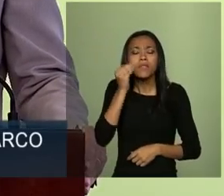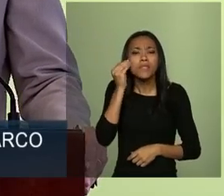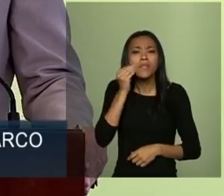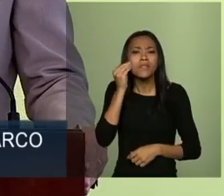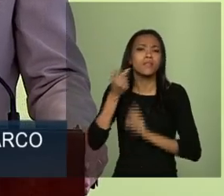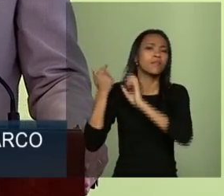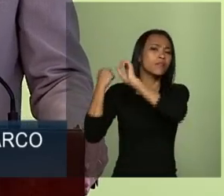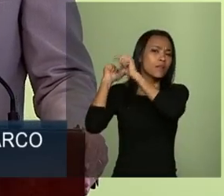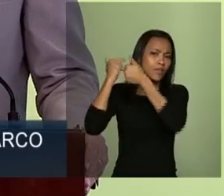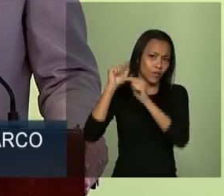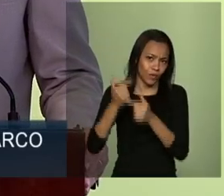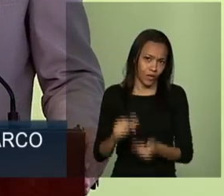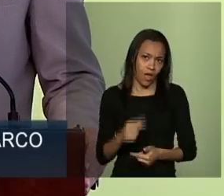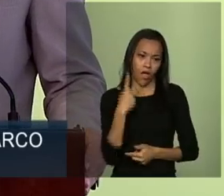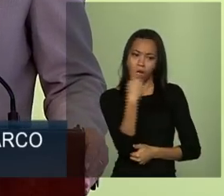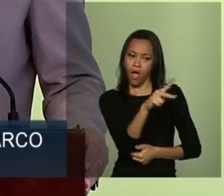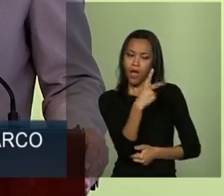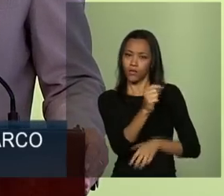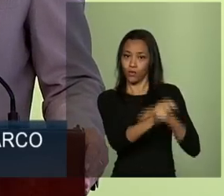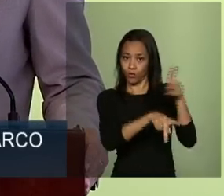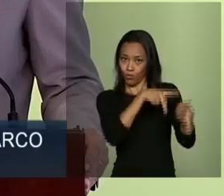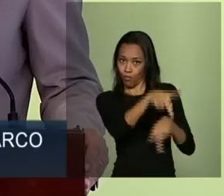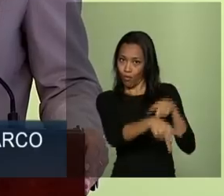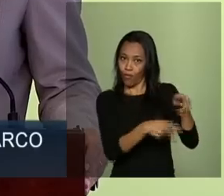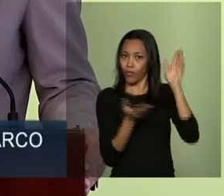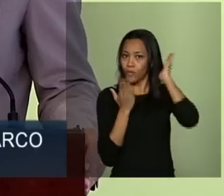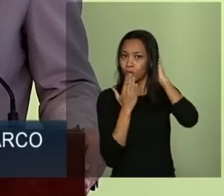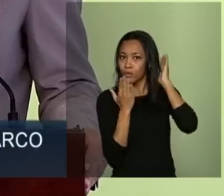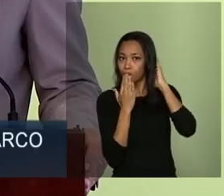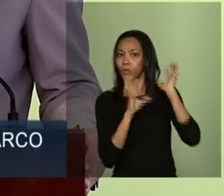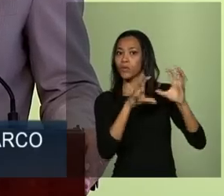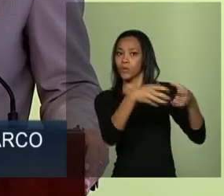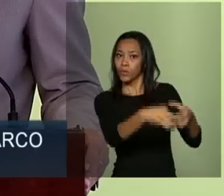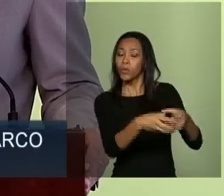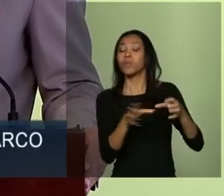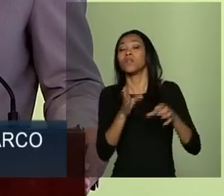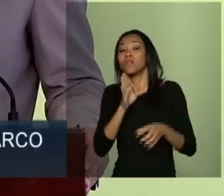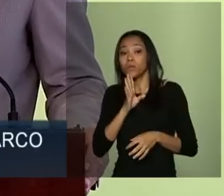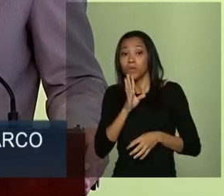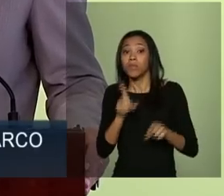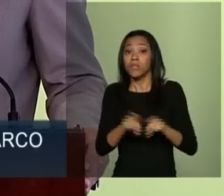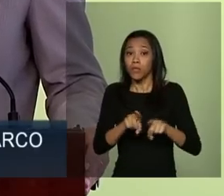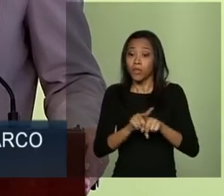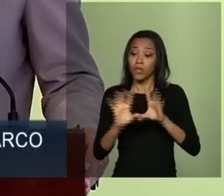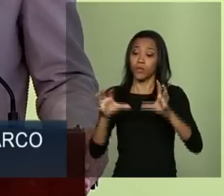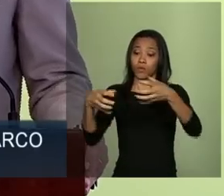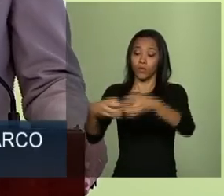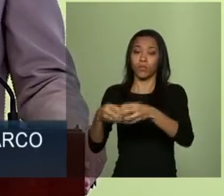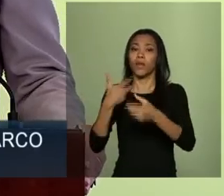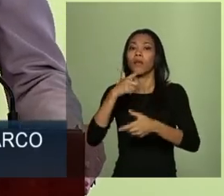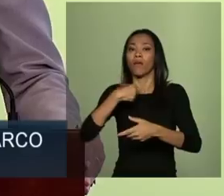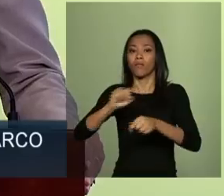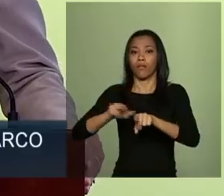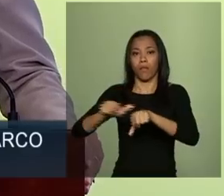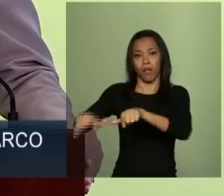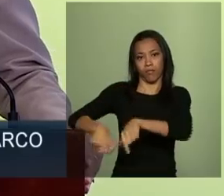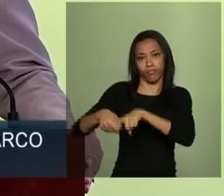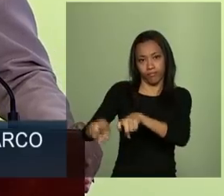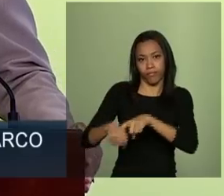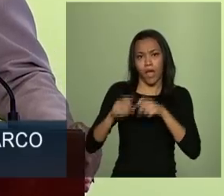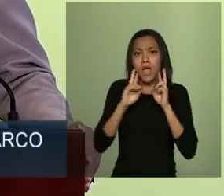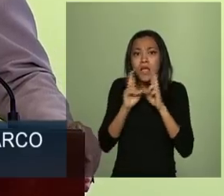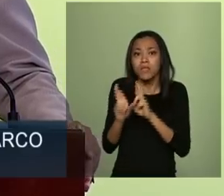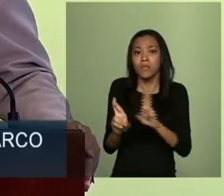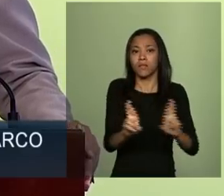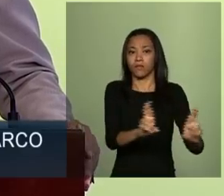mas fazendo chegar ao conhecimento tradicional o apoio do que há de